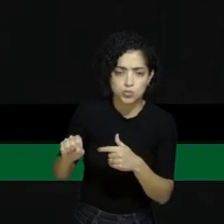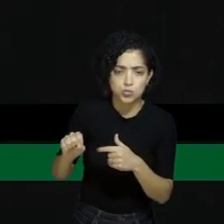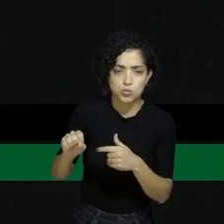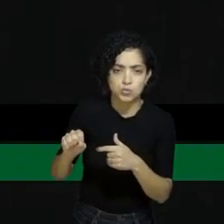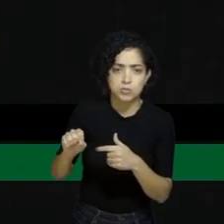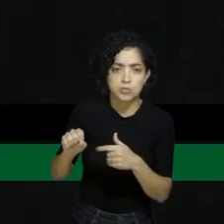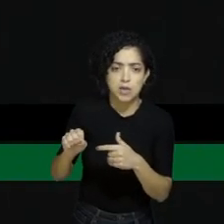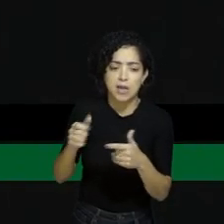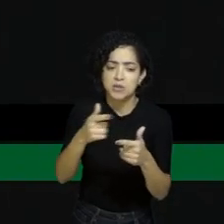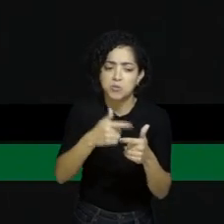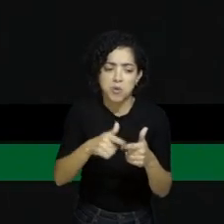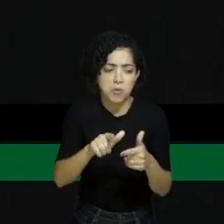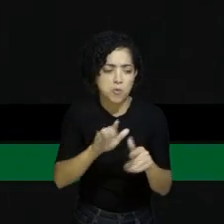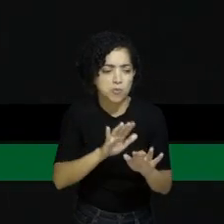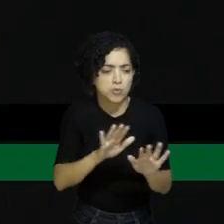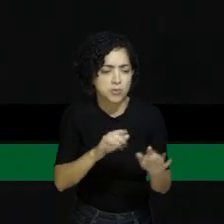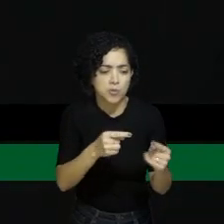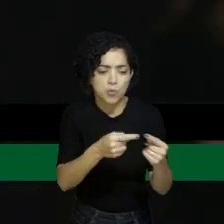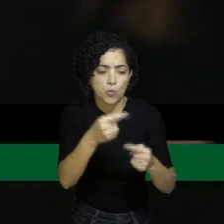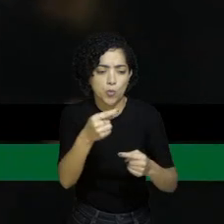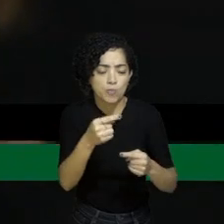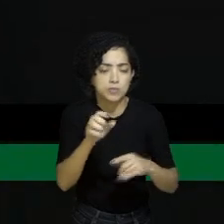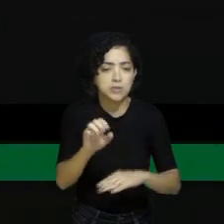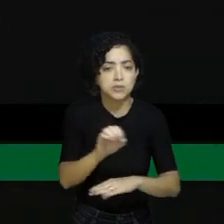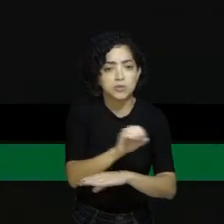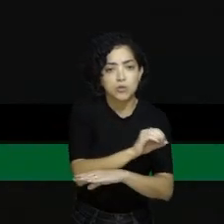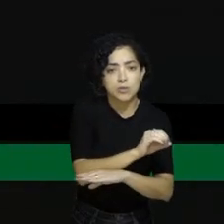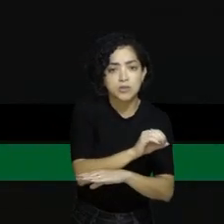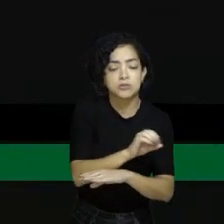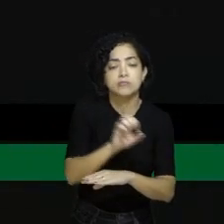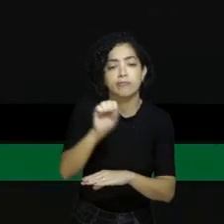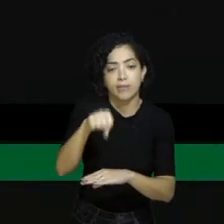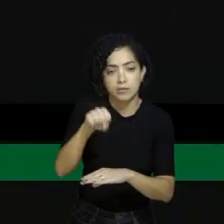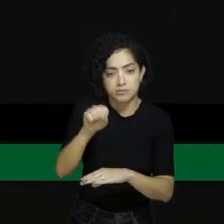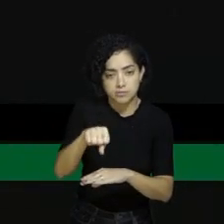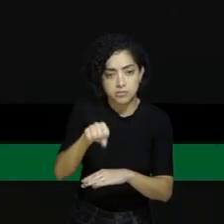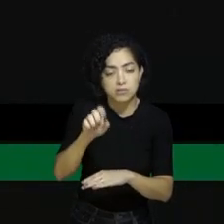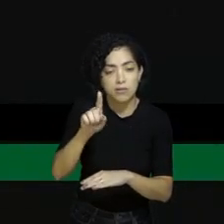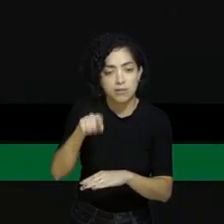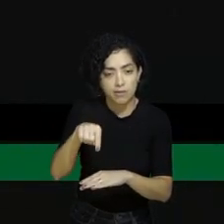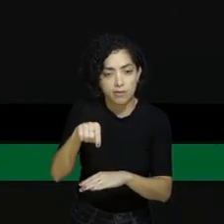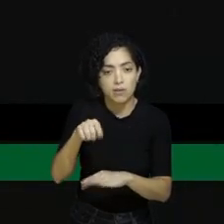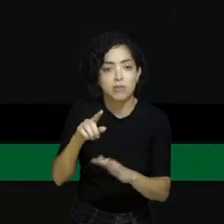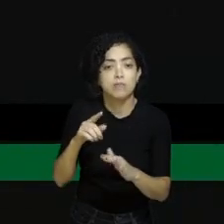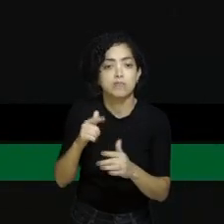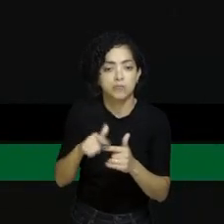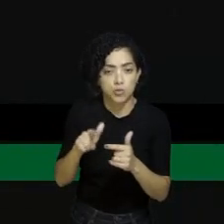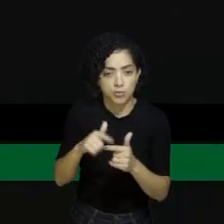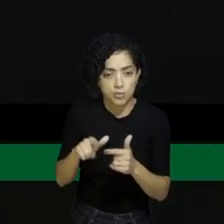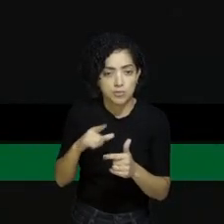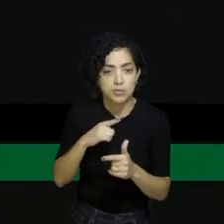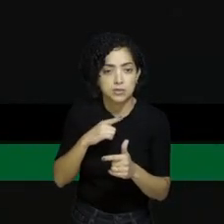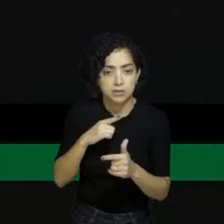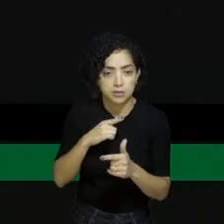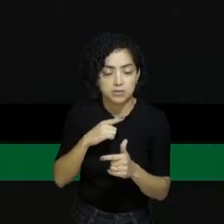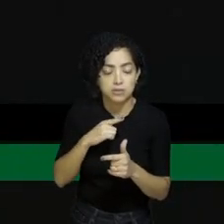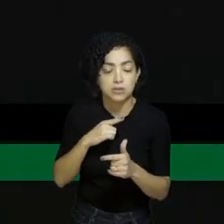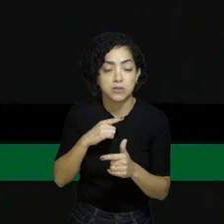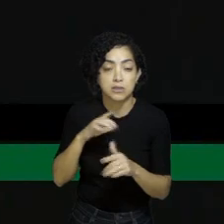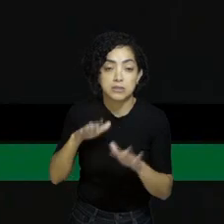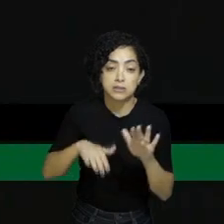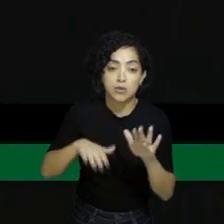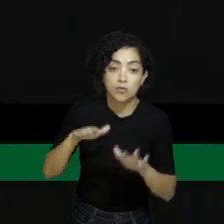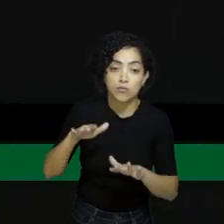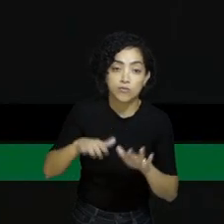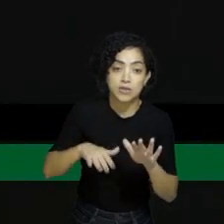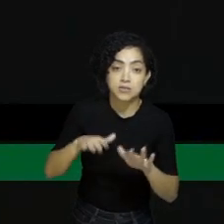um problema do povo do Grande Oeste. É sim. É sim, e talvez seja essa a